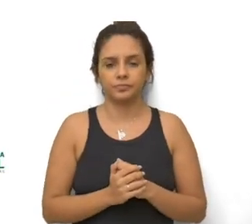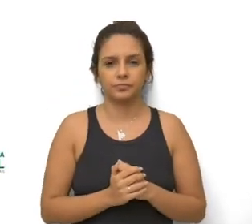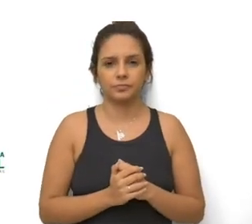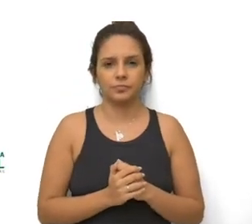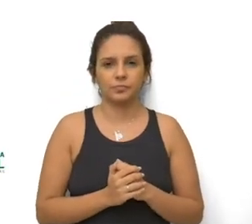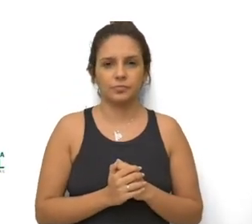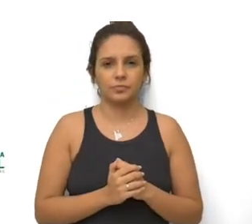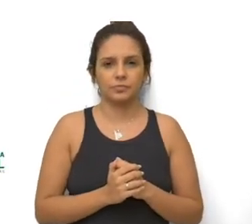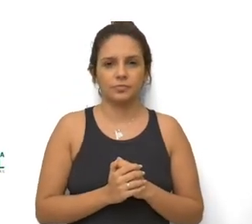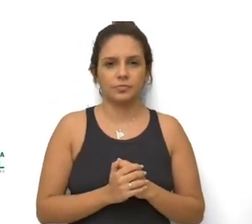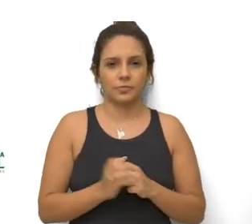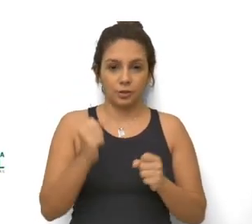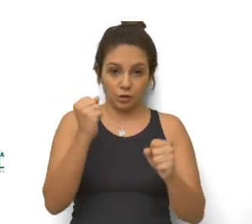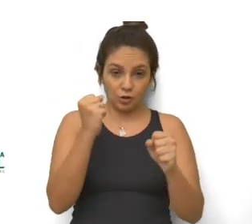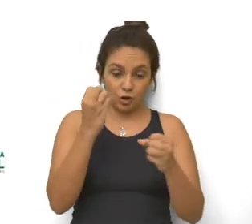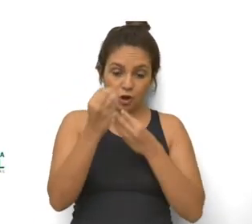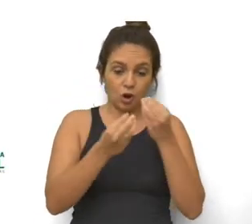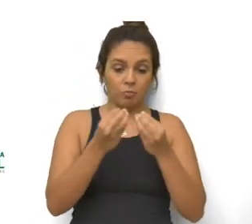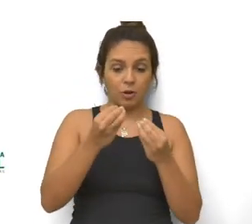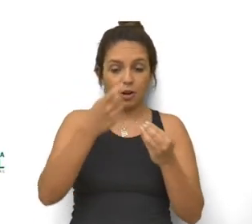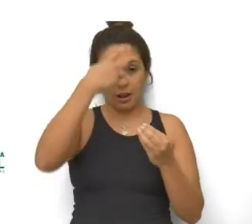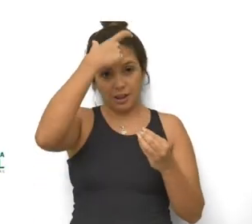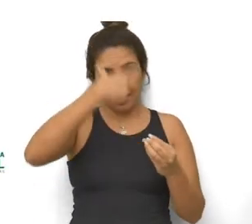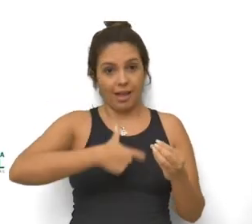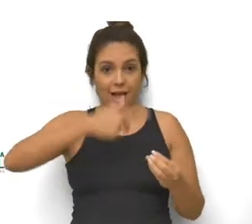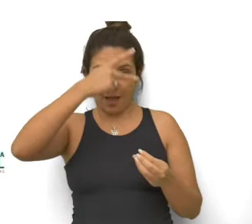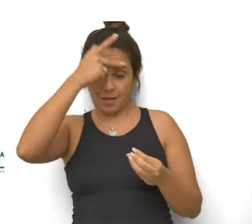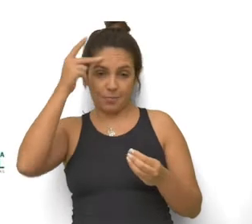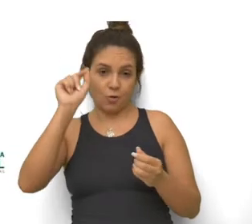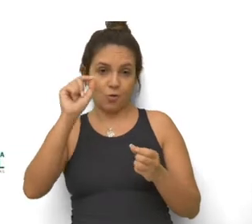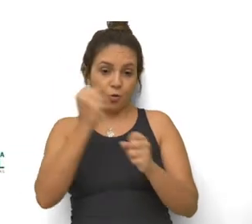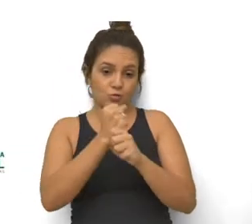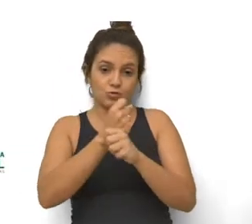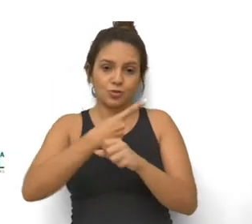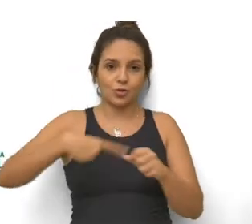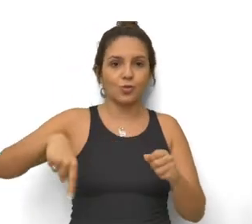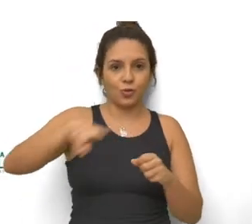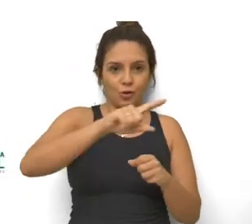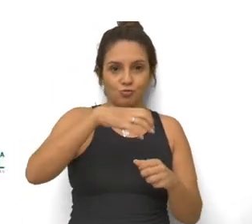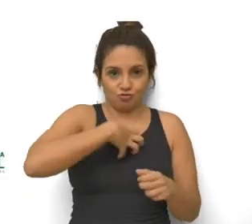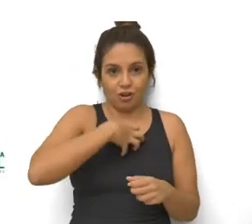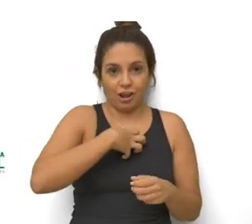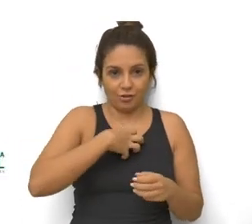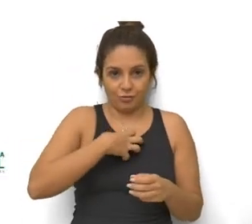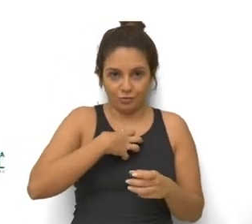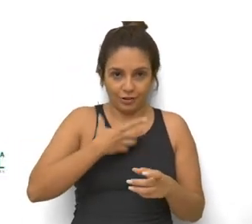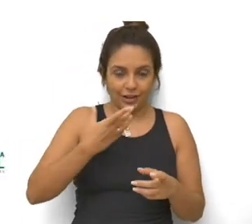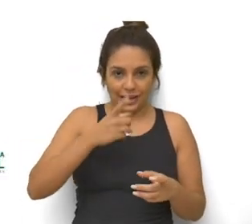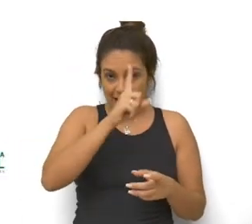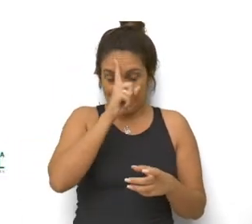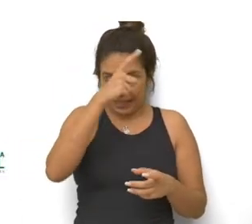o arco dessa personagem, que é essa mulher solitária e